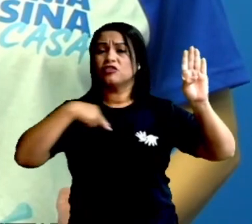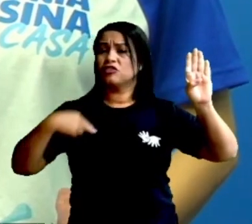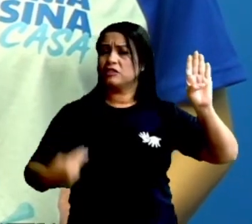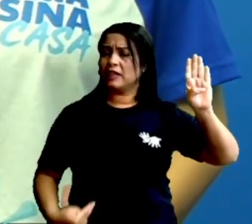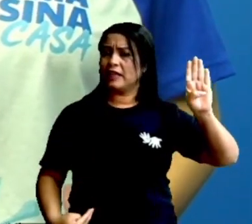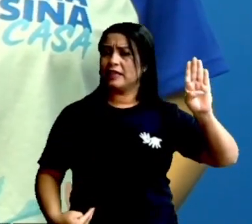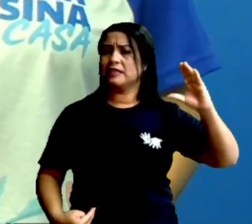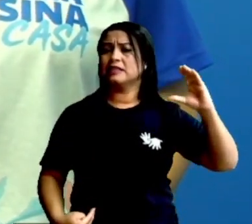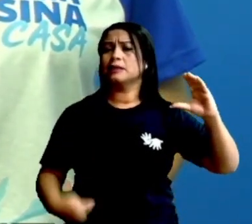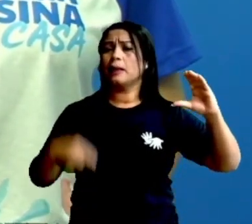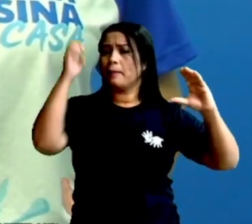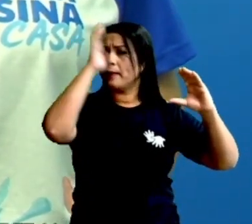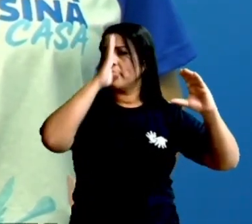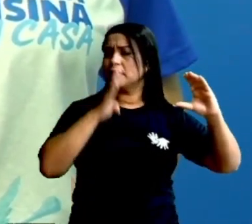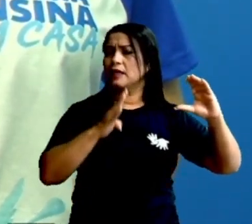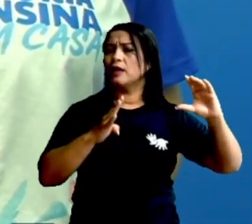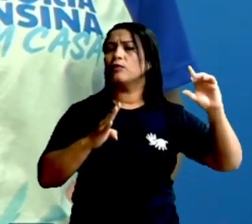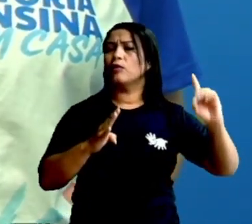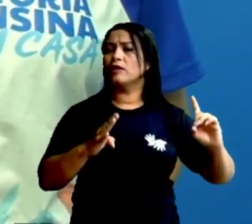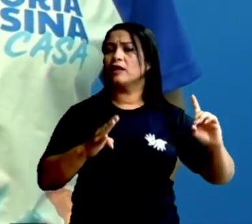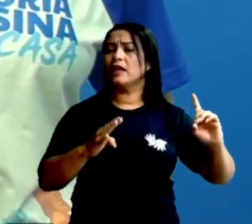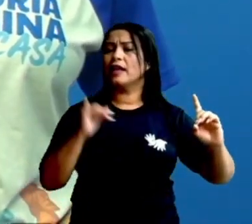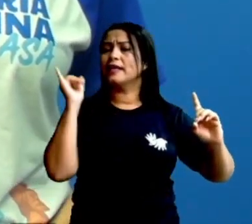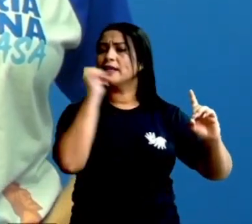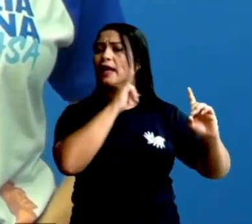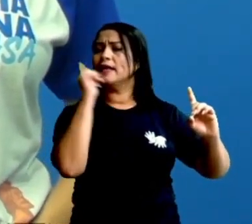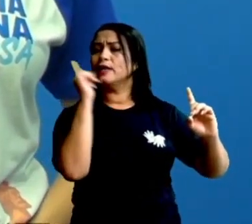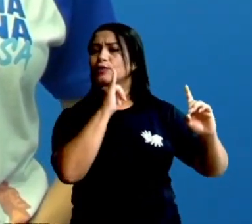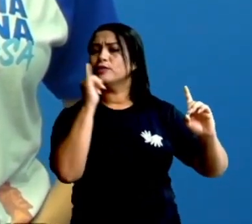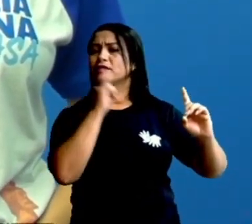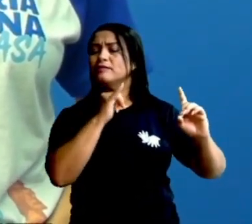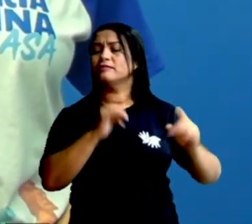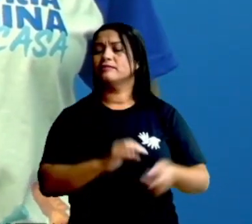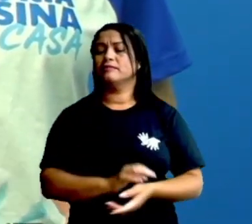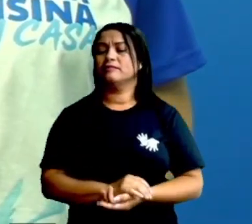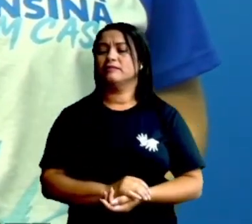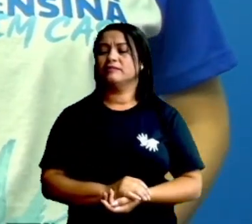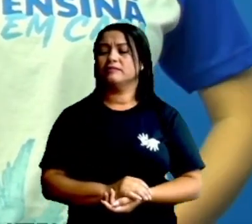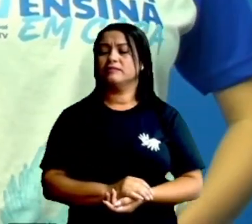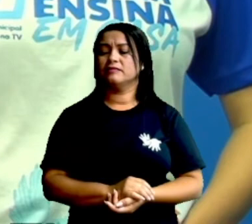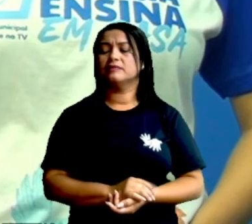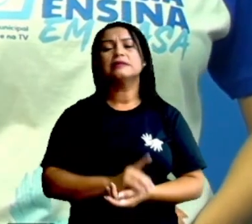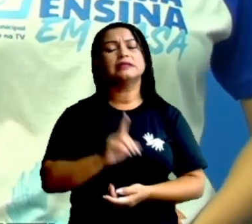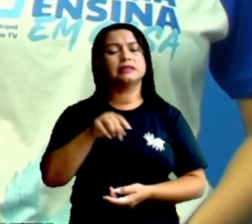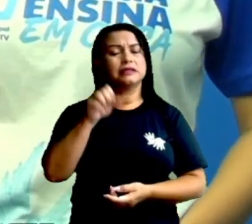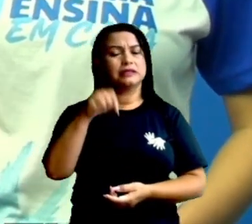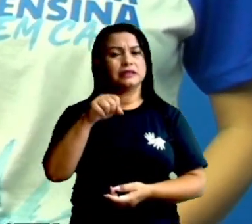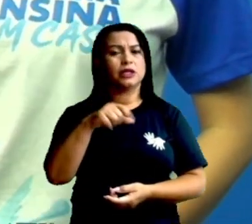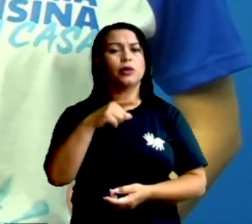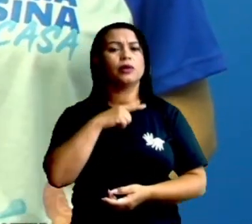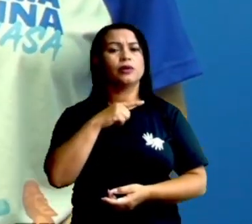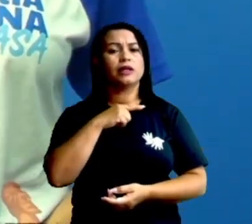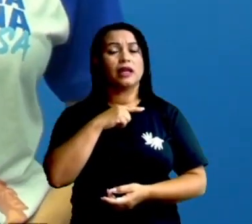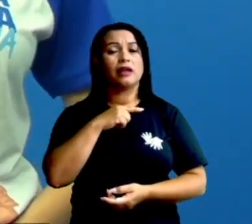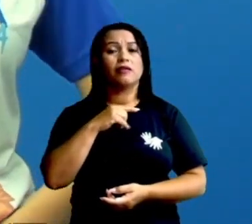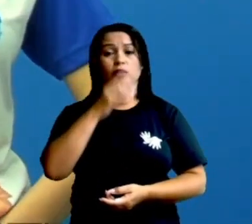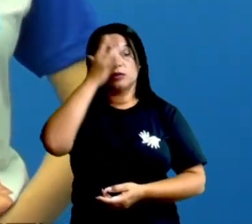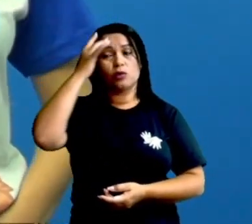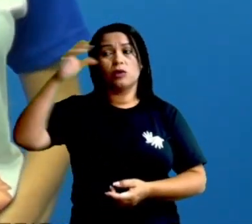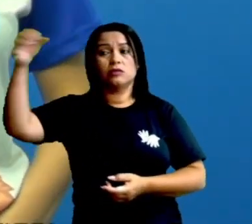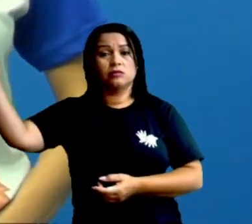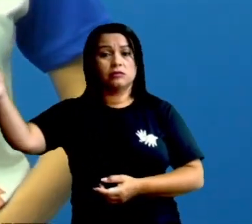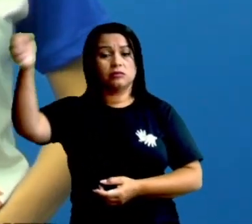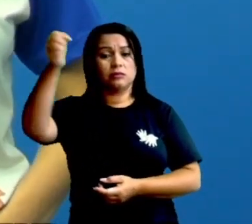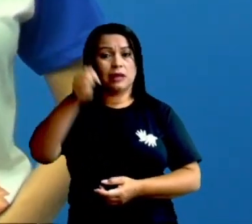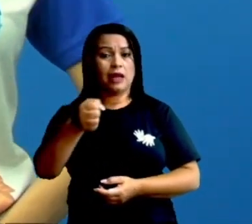letra C, brasileiros ou letra D, italianos. Isso mesmo, foram os italianos, né, que